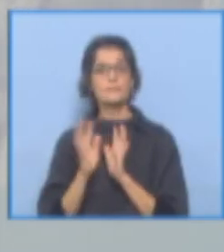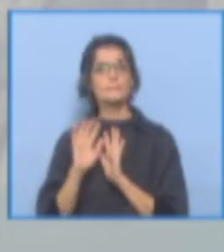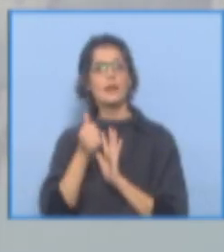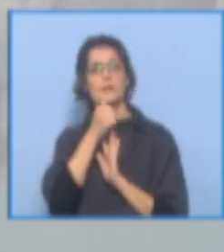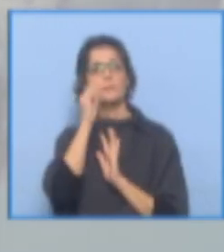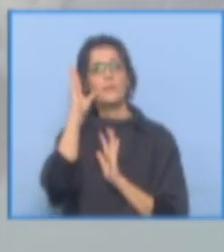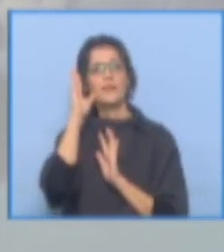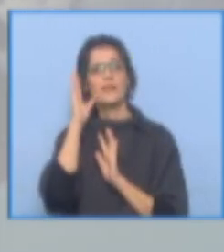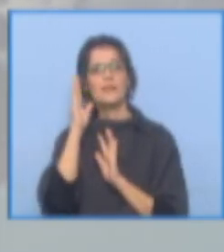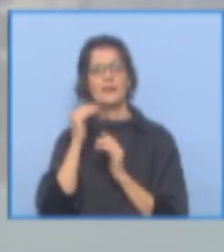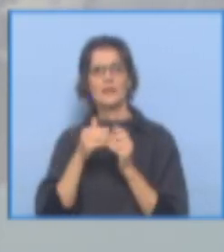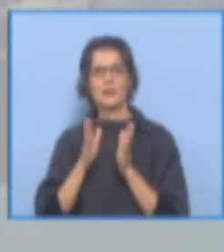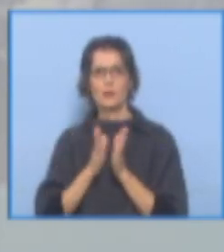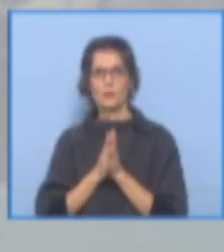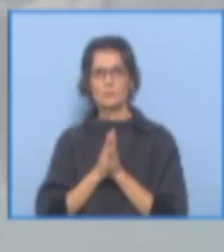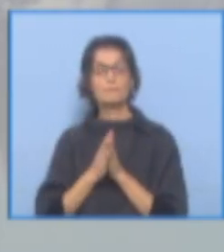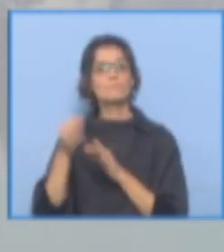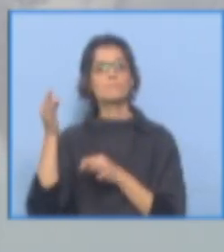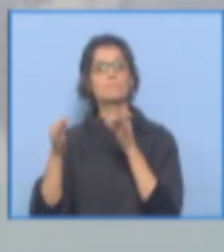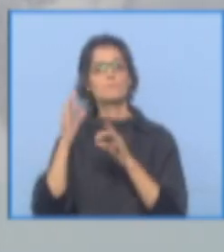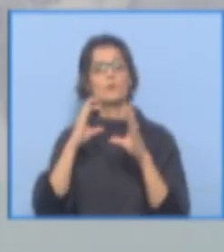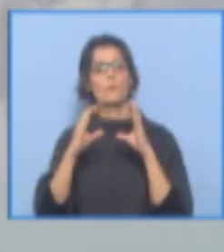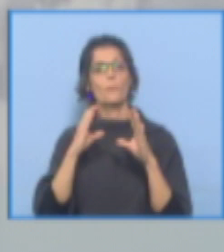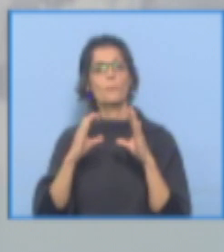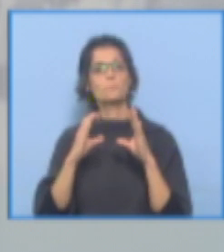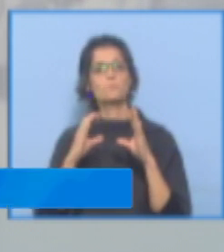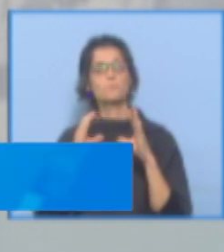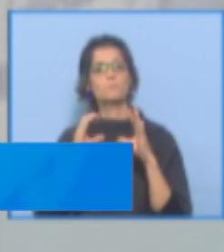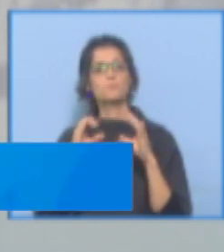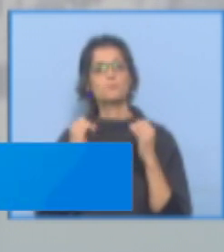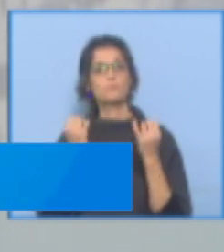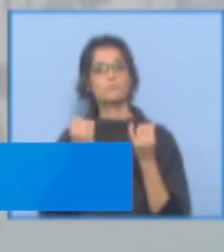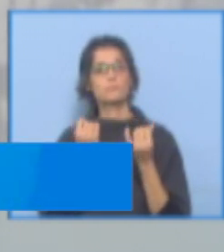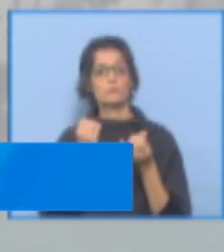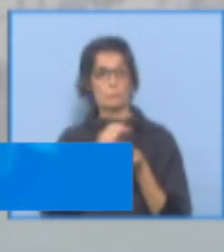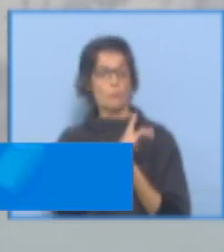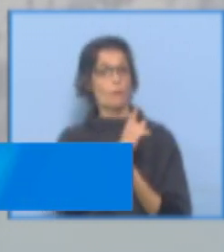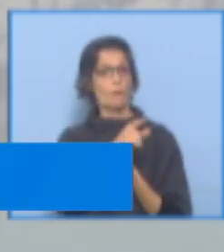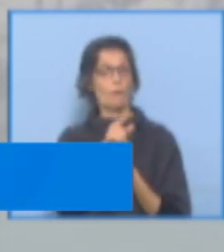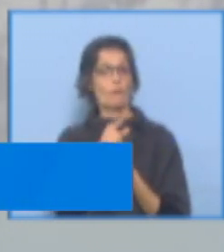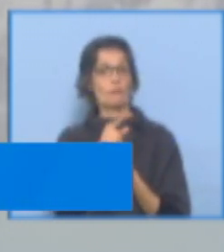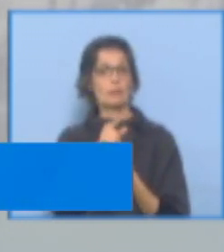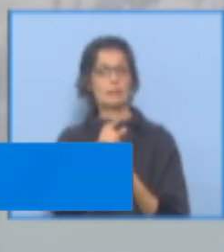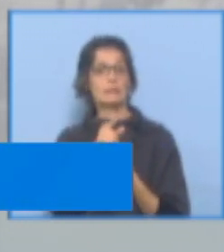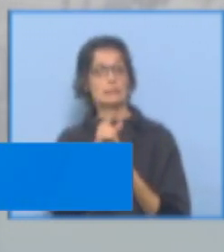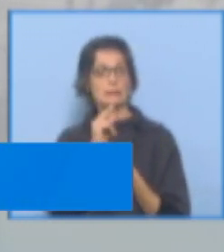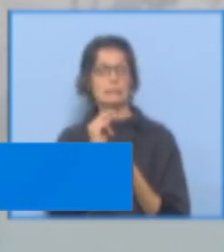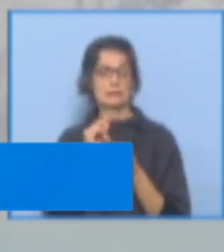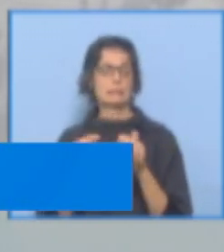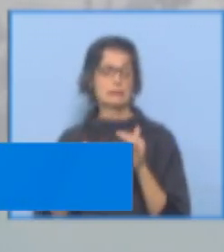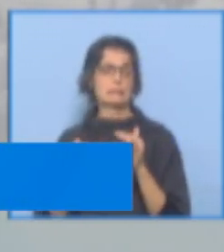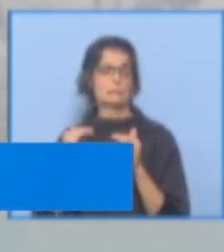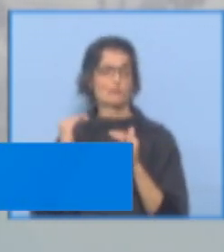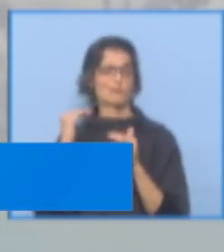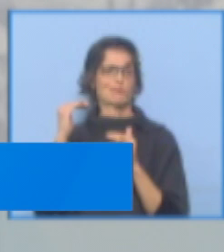Olá, muito boa tarde. Justiça e comunicação social, uma relação crescente e cada vez mais frágil pela exposição mediática de